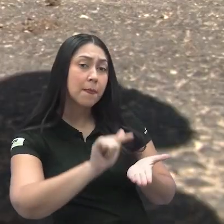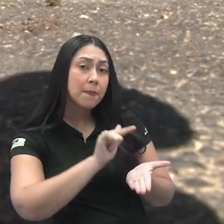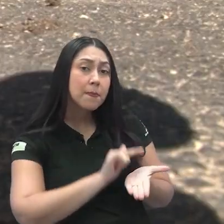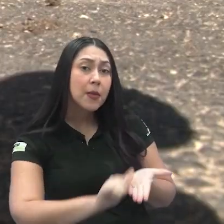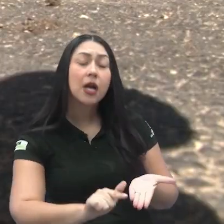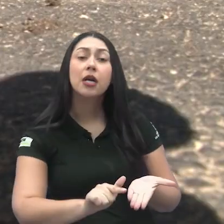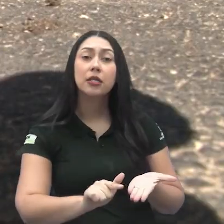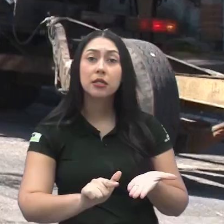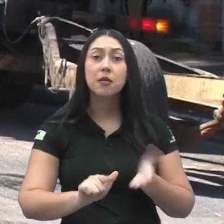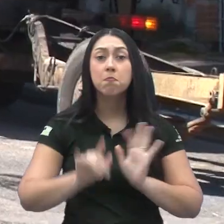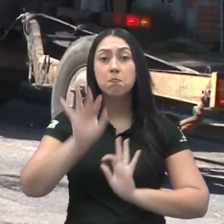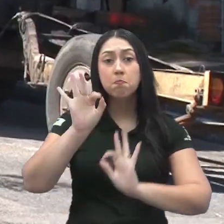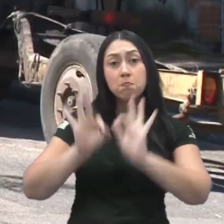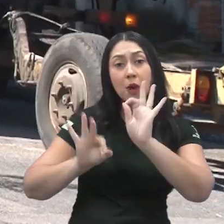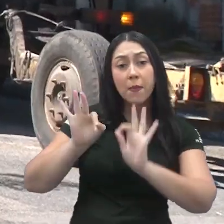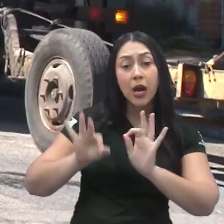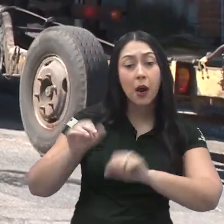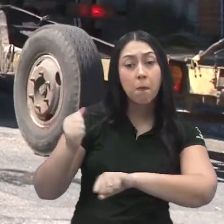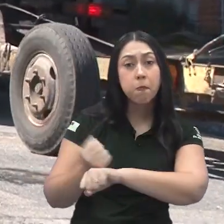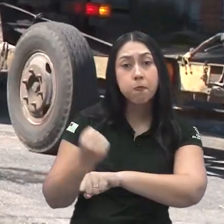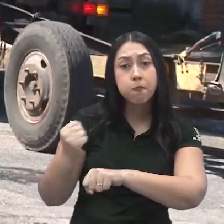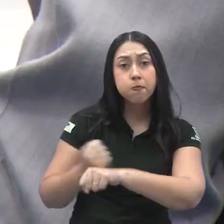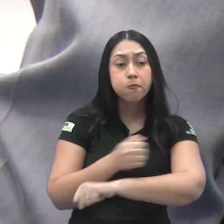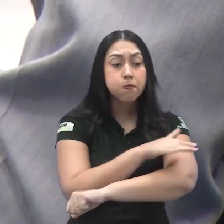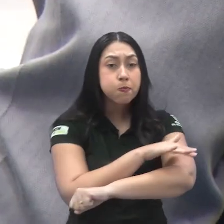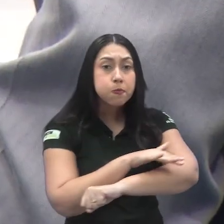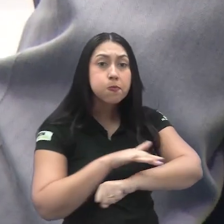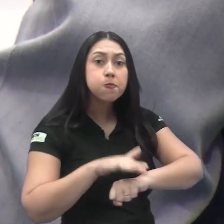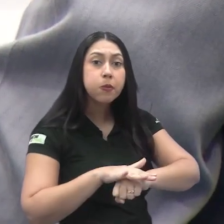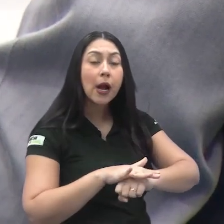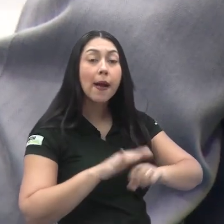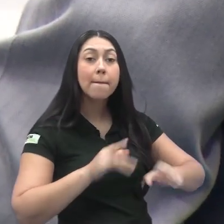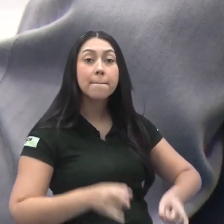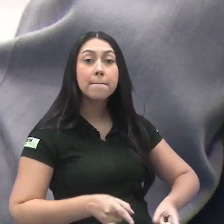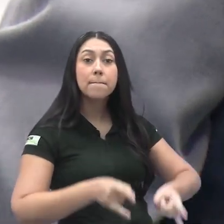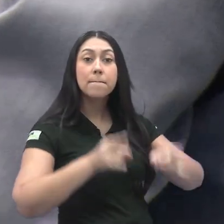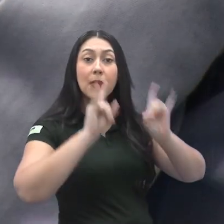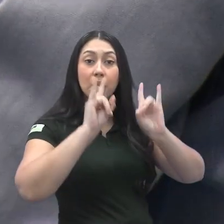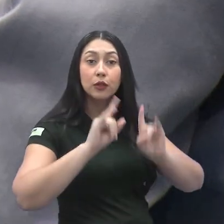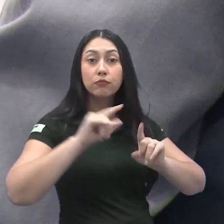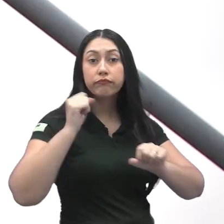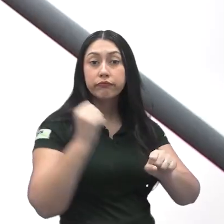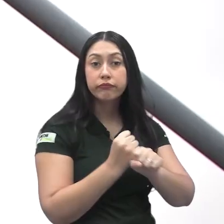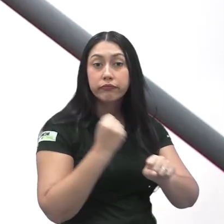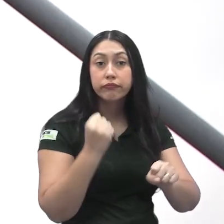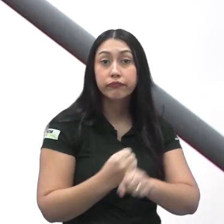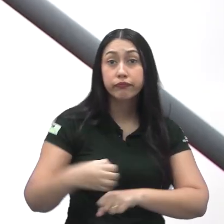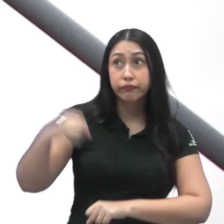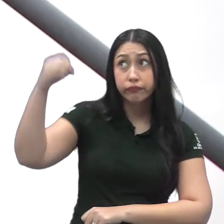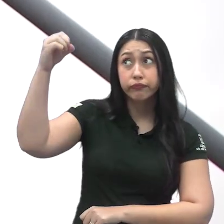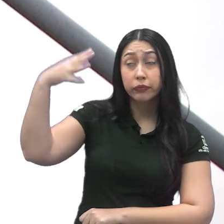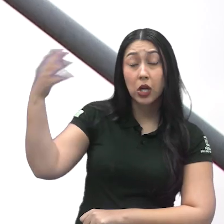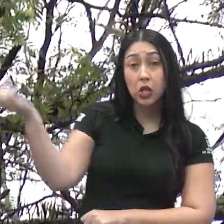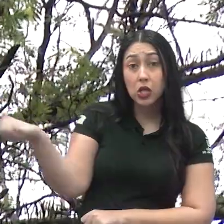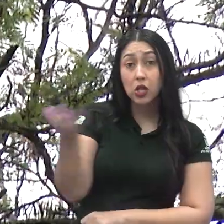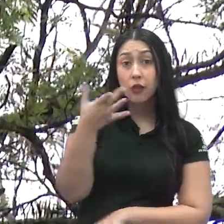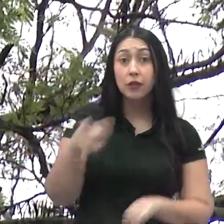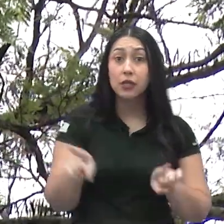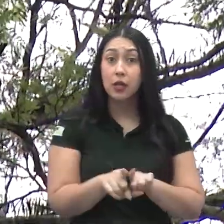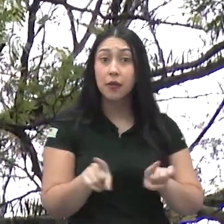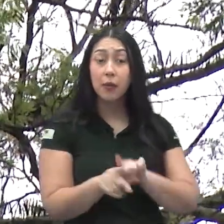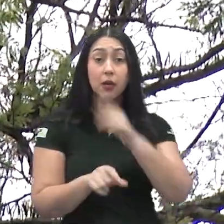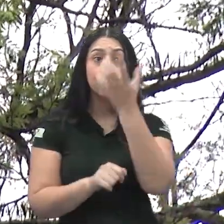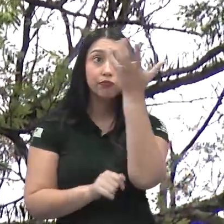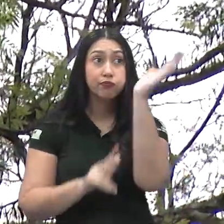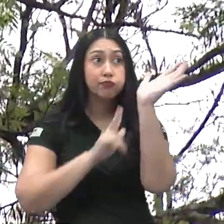limpeza de boca de lobo, recomposição de calçada, reforma em prédios públicos, troca de lâmpadas e podas